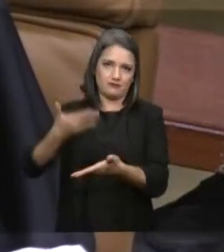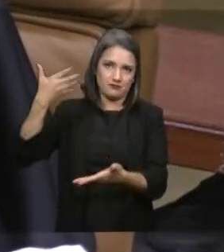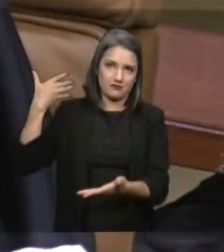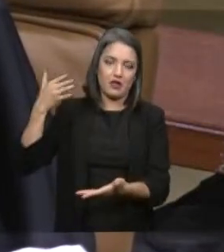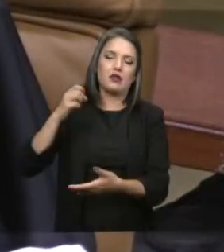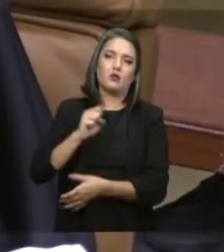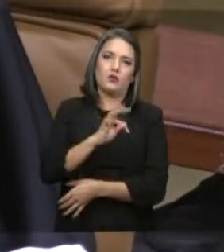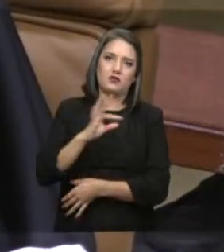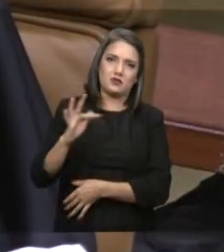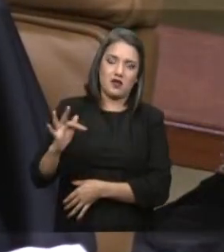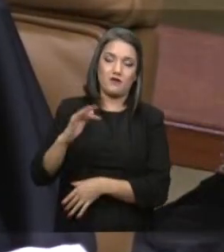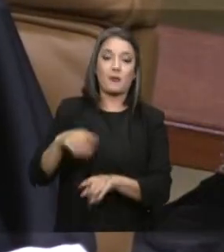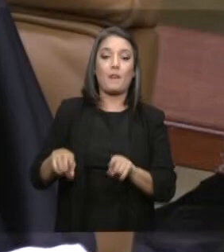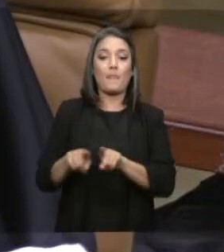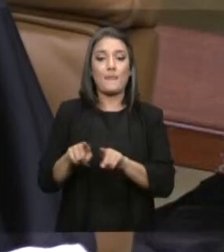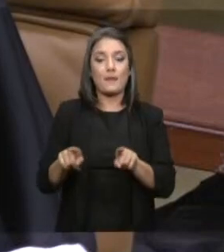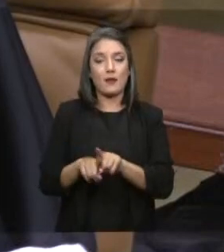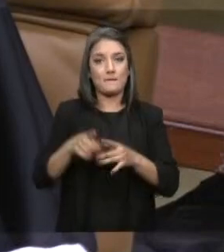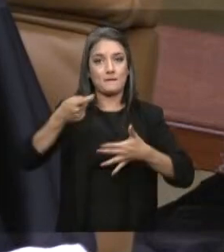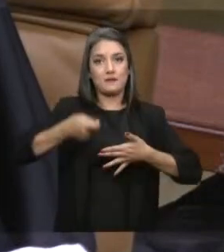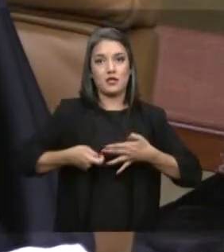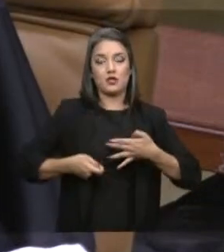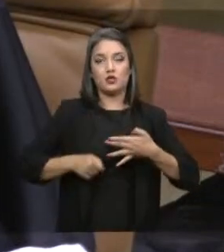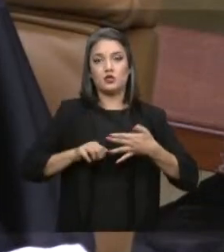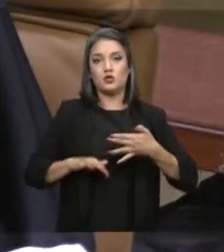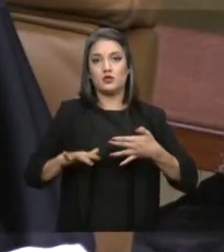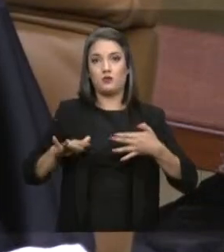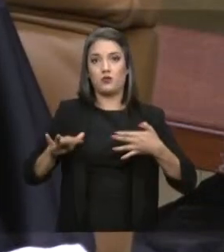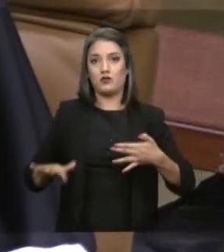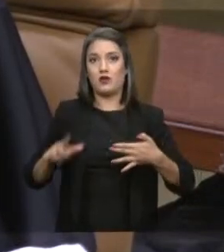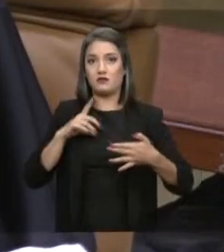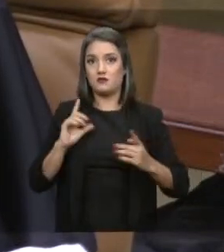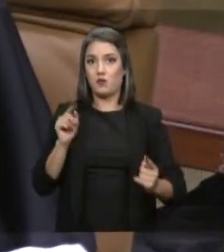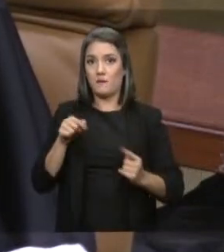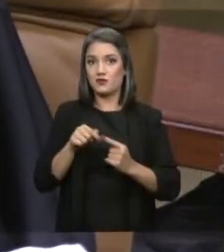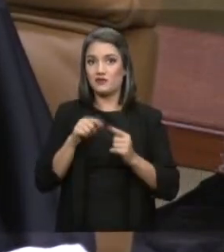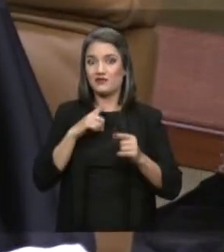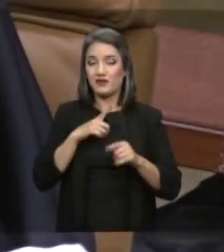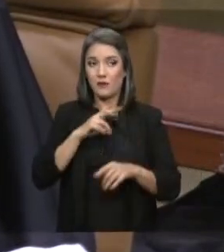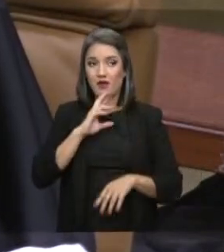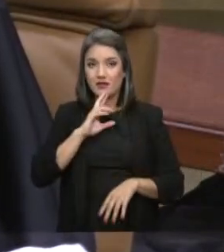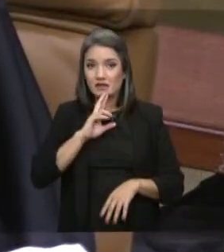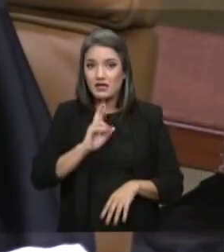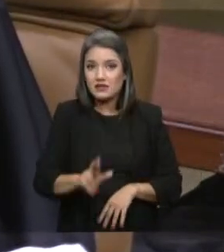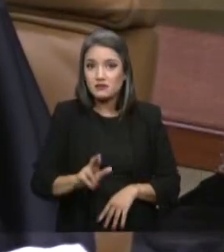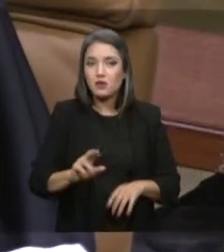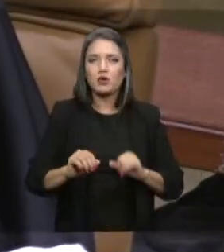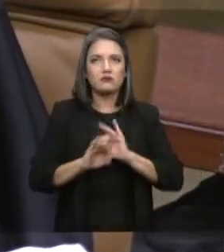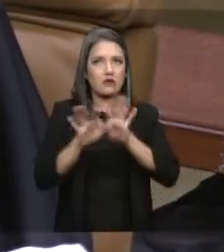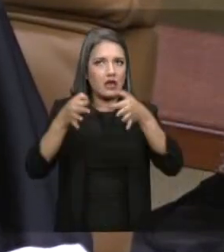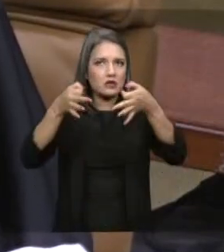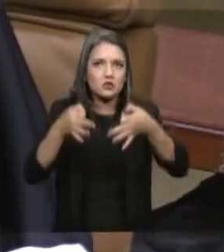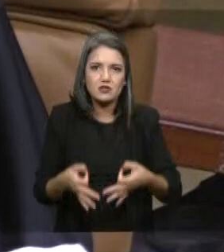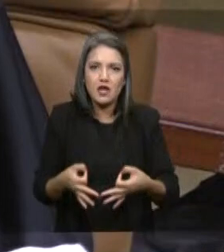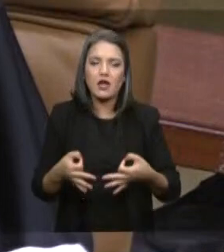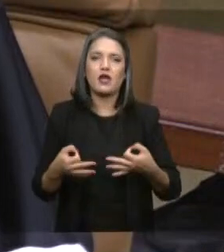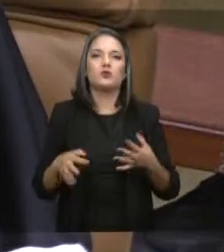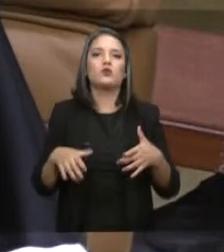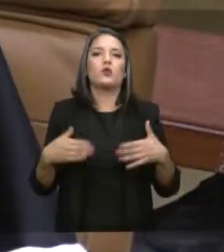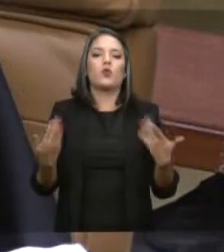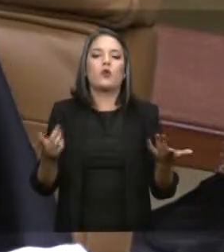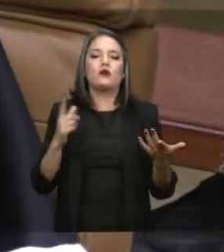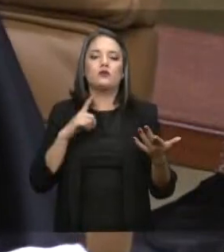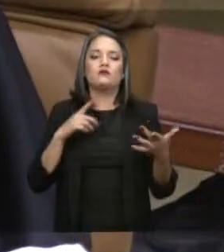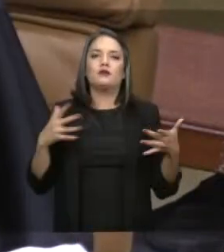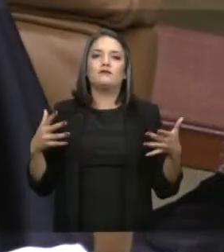Especialmente na compulsão da jurisprudência que Visa das respostas constitucionalmente adequadas a crise